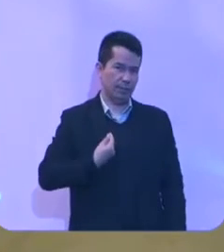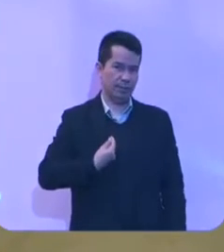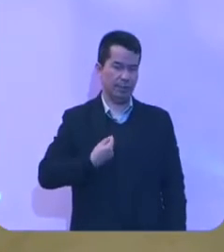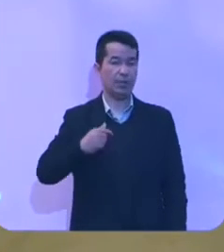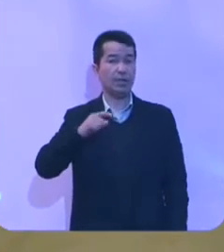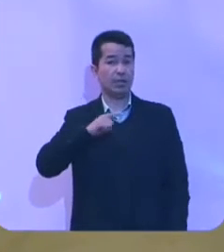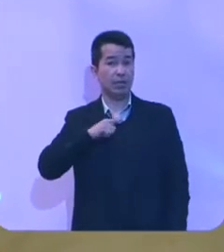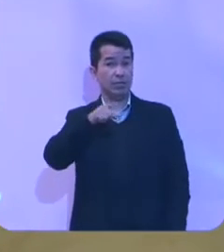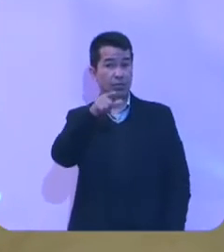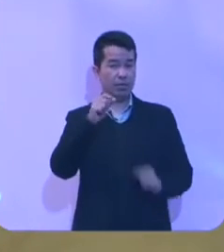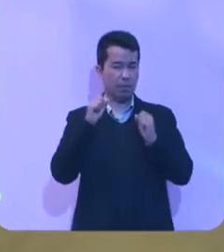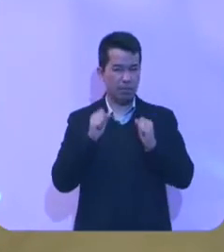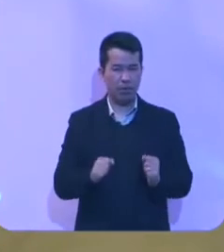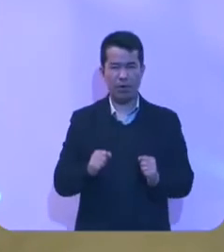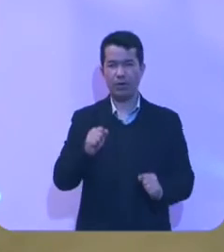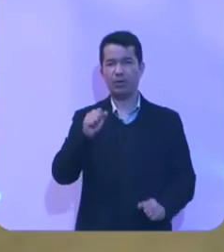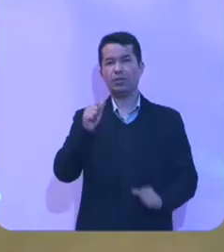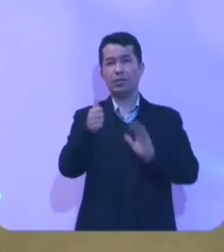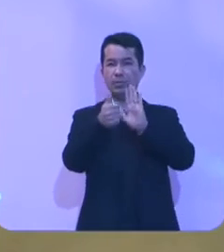aí para você, né?